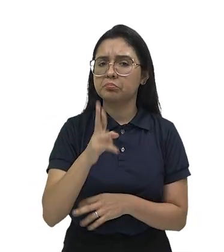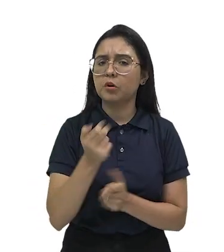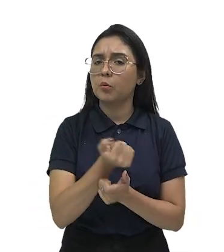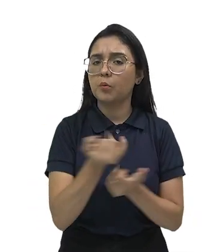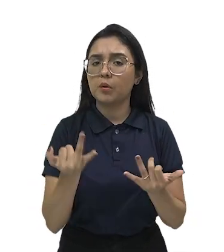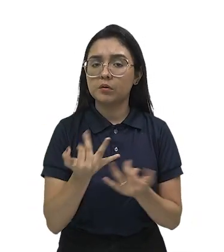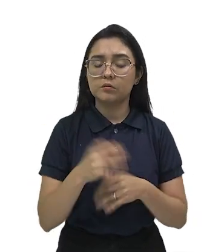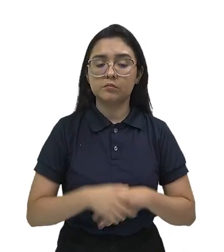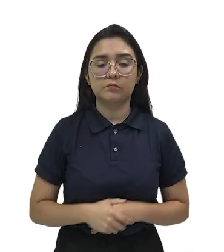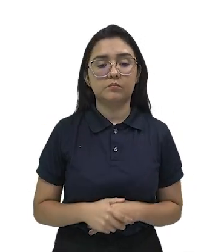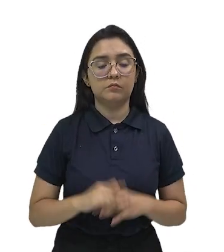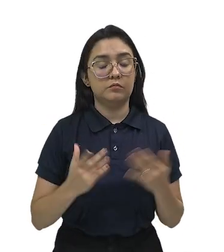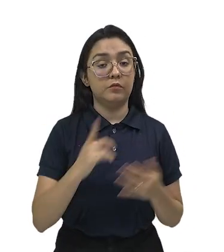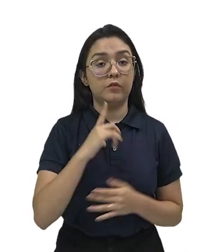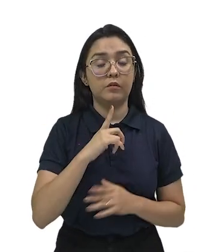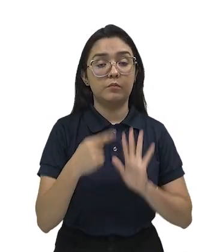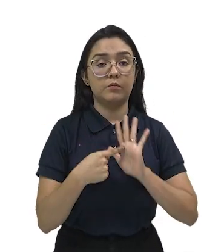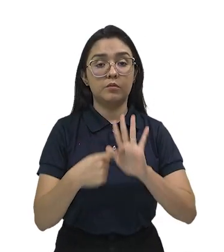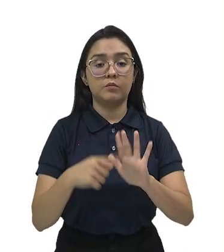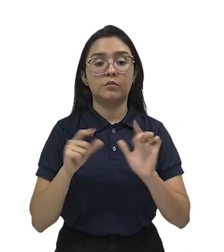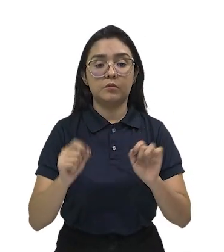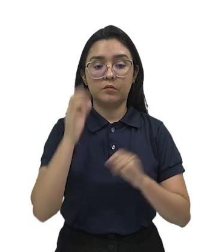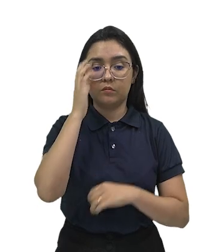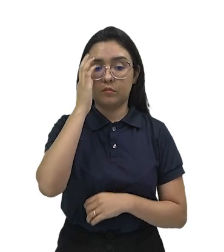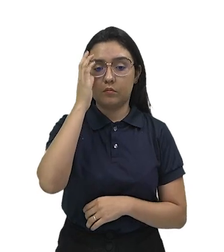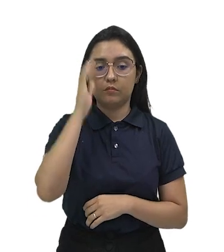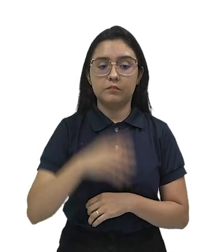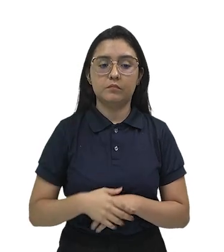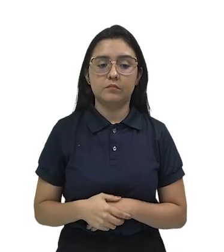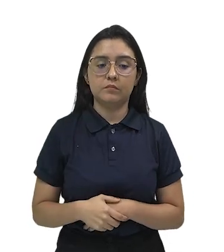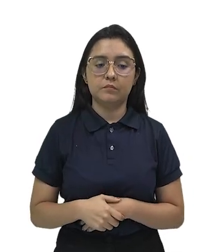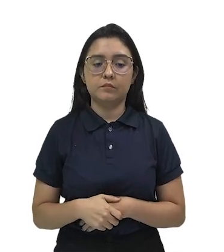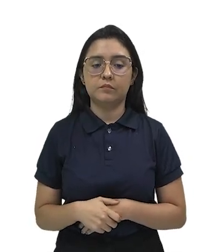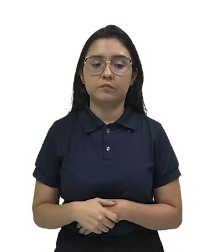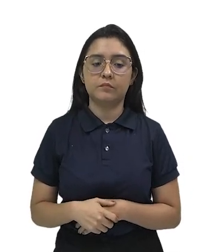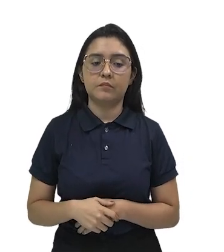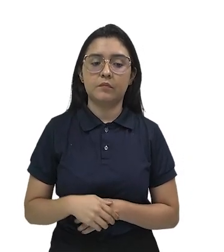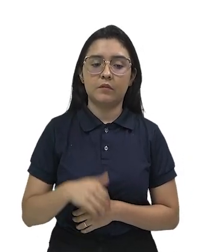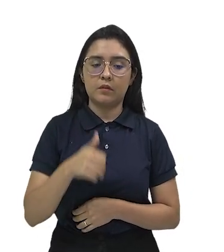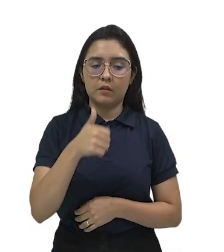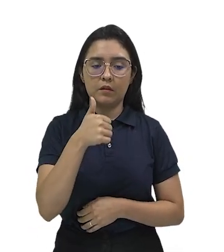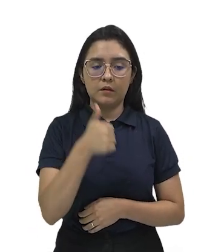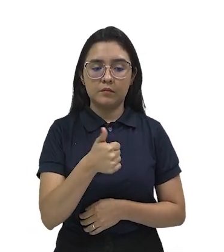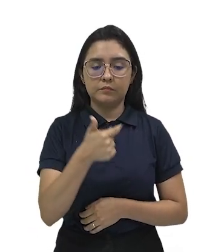Ora, isso vai nos dar exatamente 120